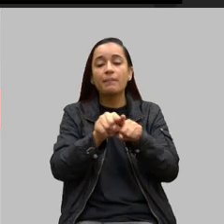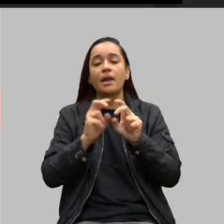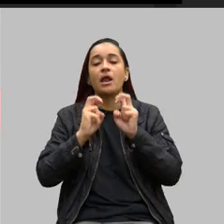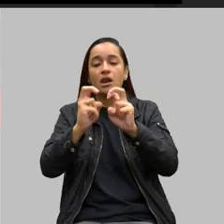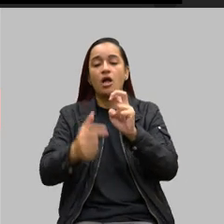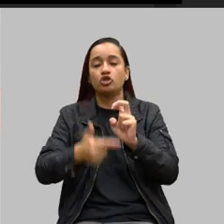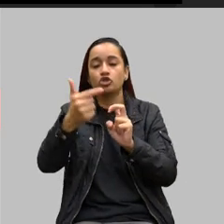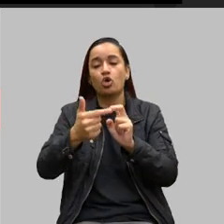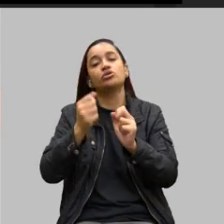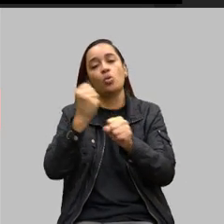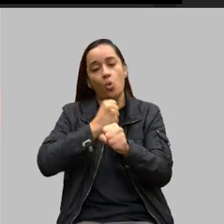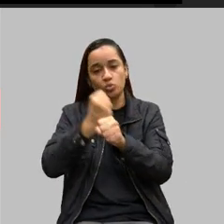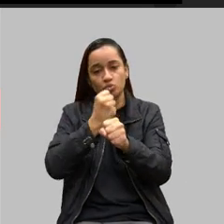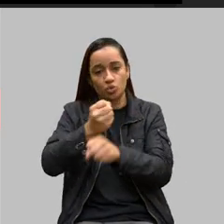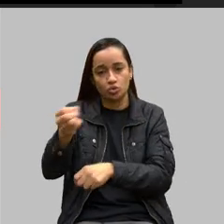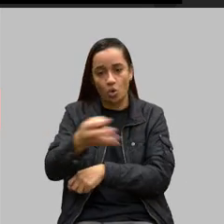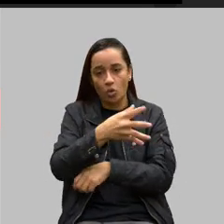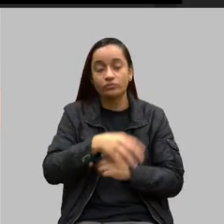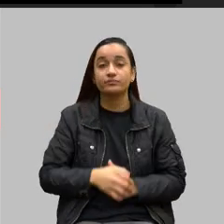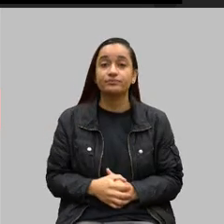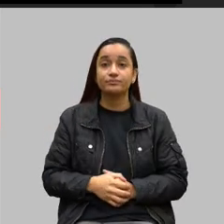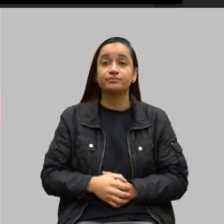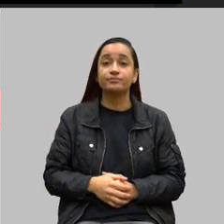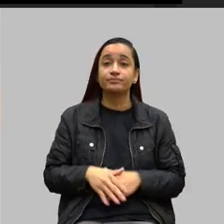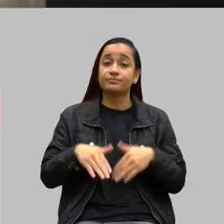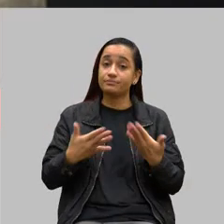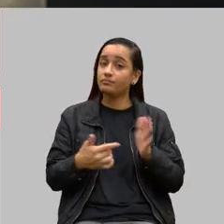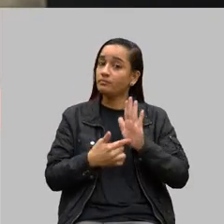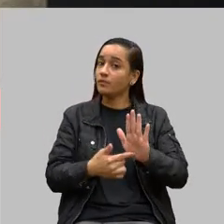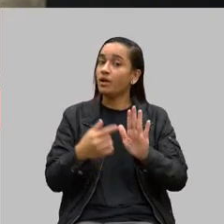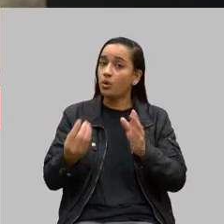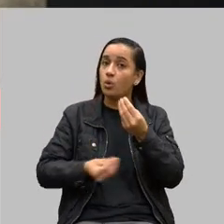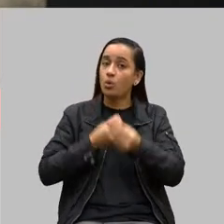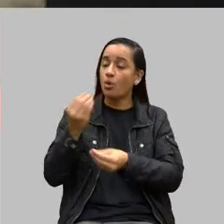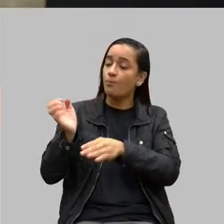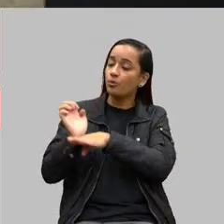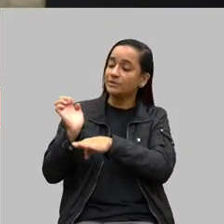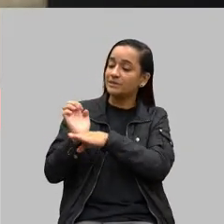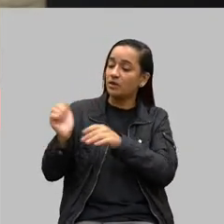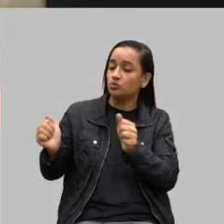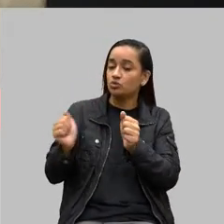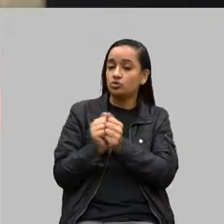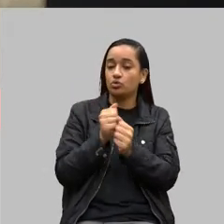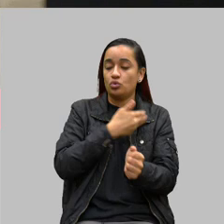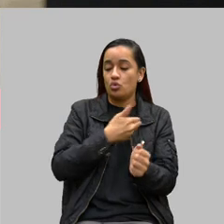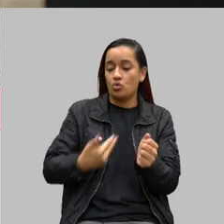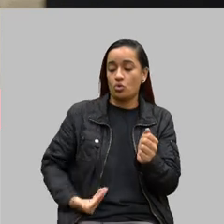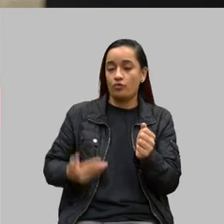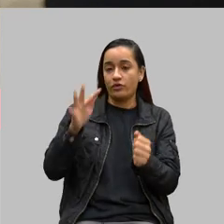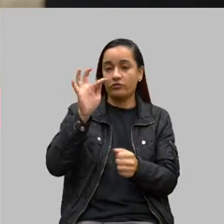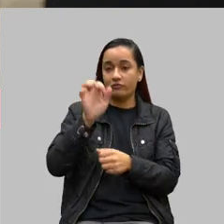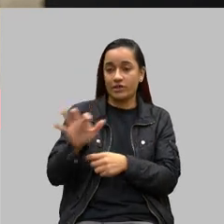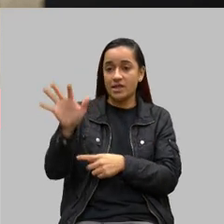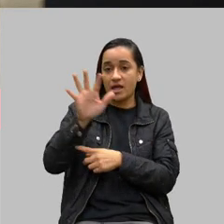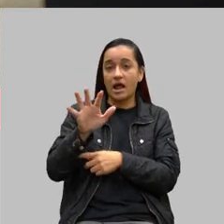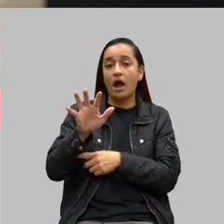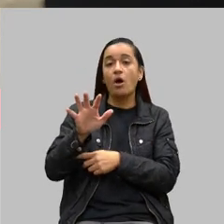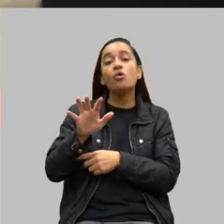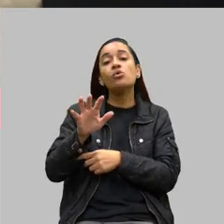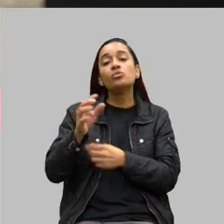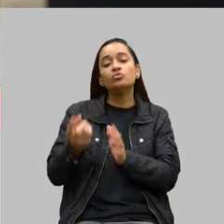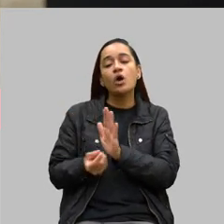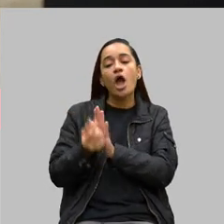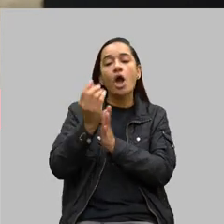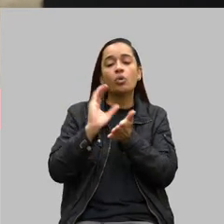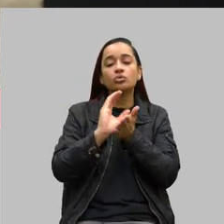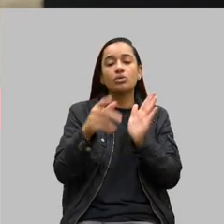aqui também até a nossa atuação do Estado né junto ao governo federal pleiteando recursos do PAC né paraa construção de mais uma uma